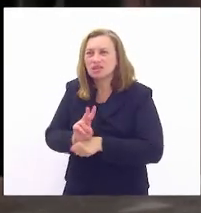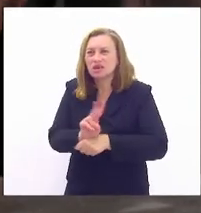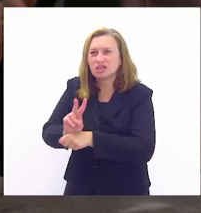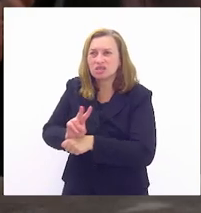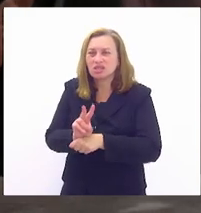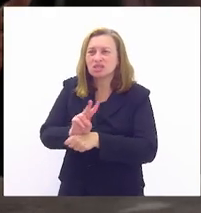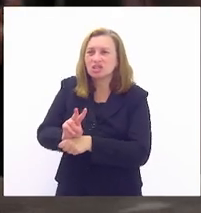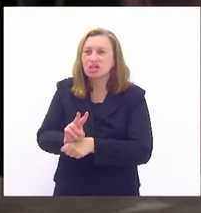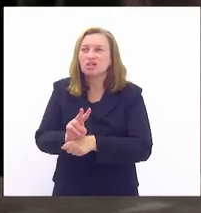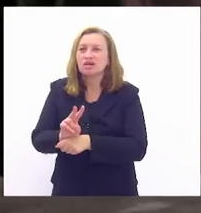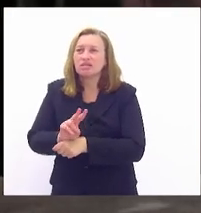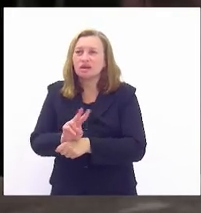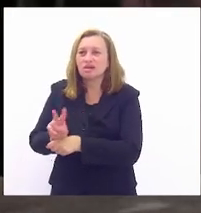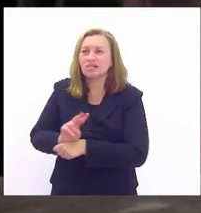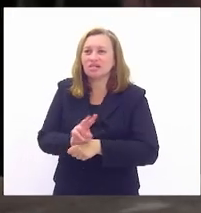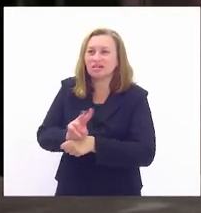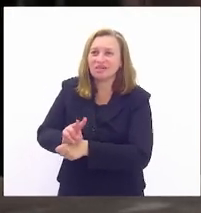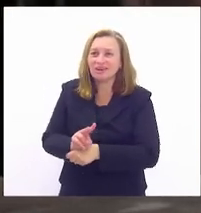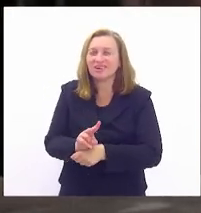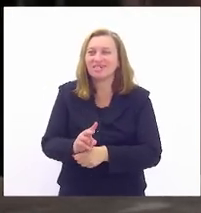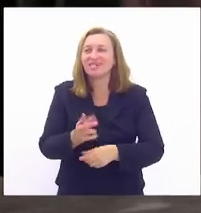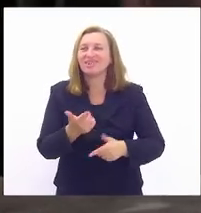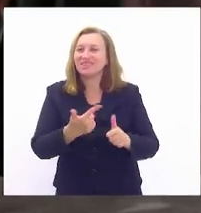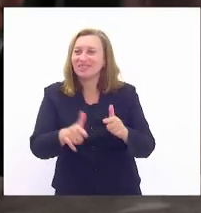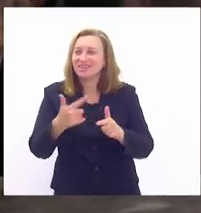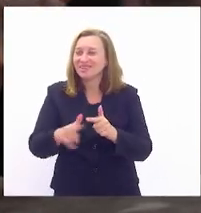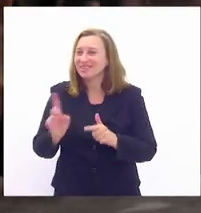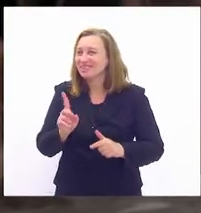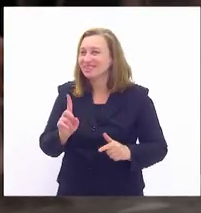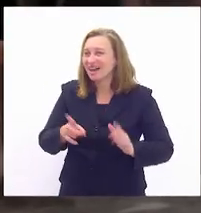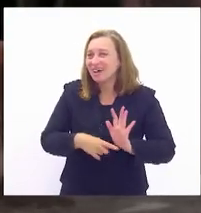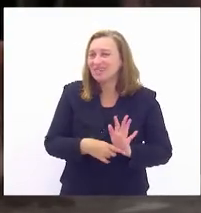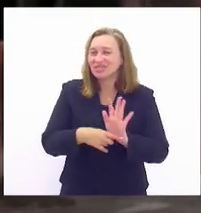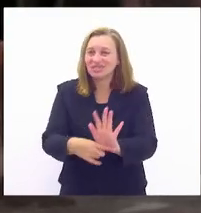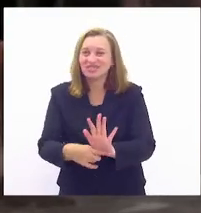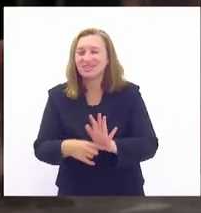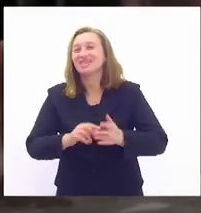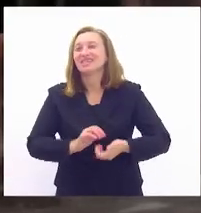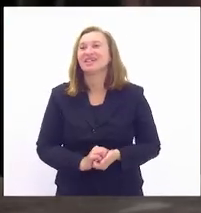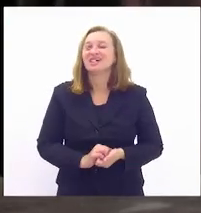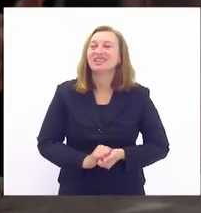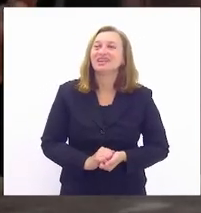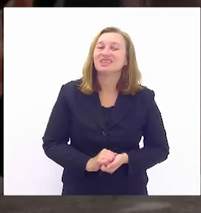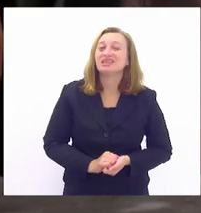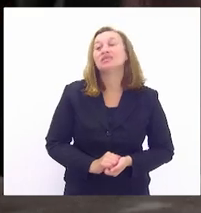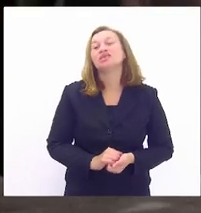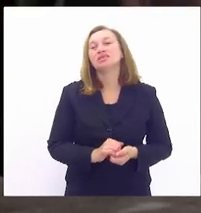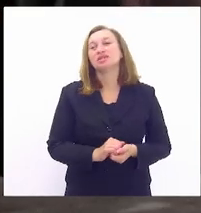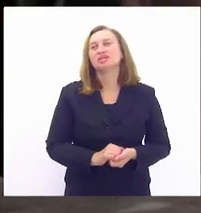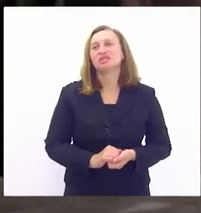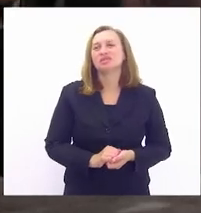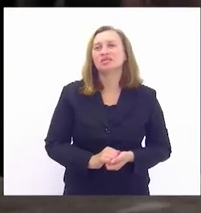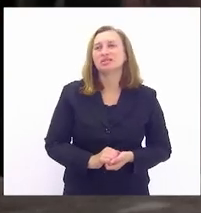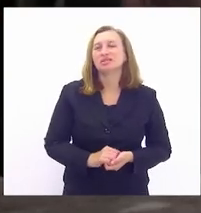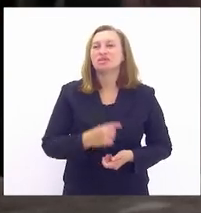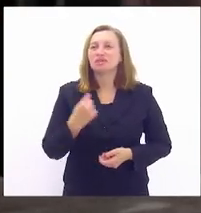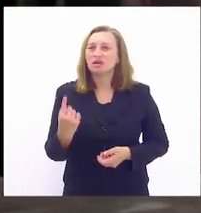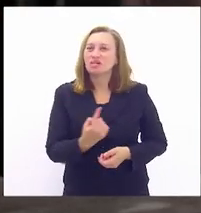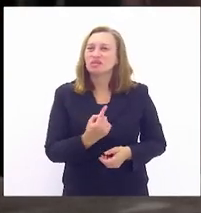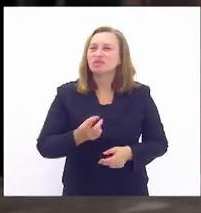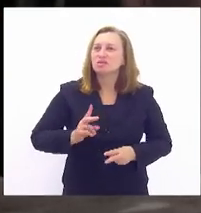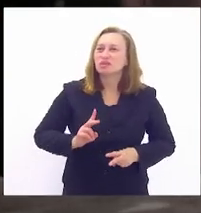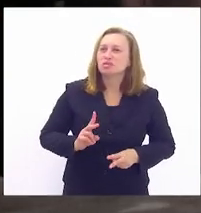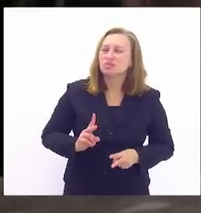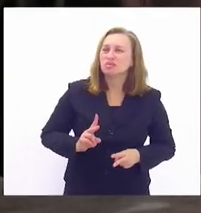um problema que não está atendendo a necessidade da população. Talvez nós mantemos